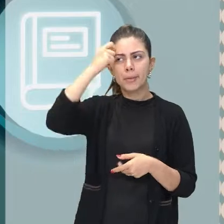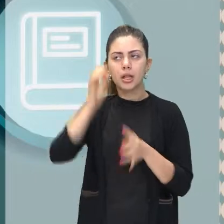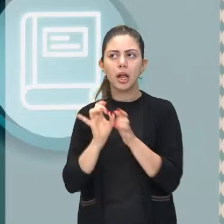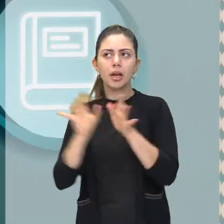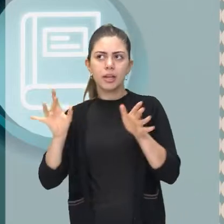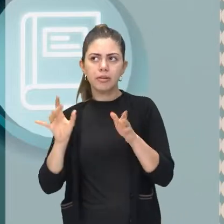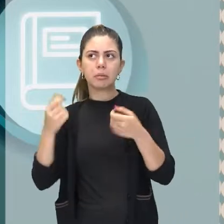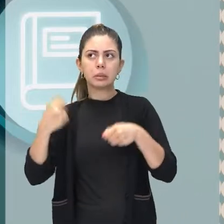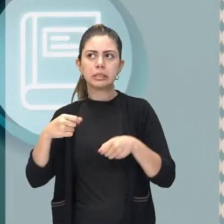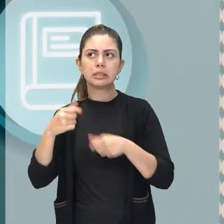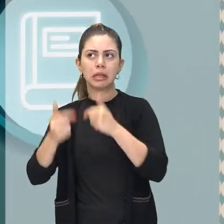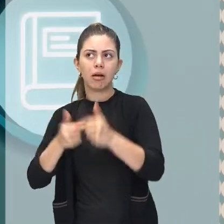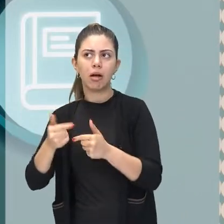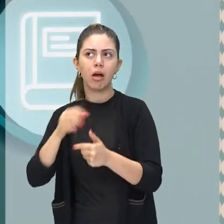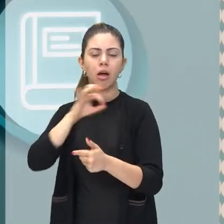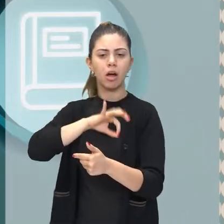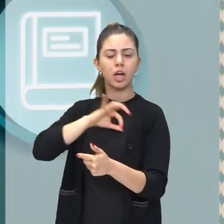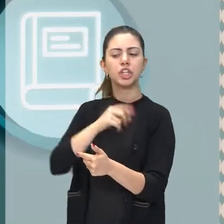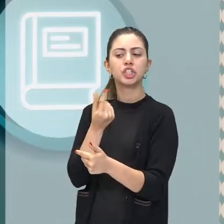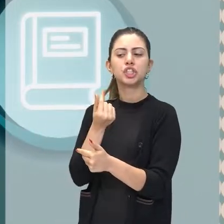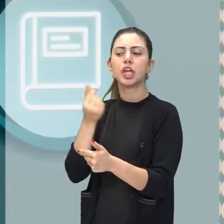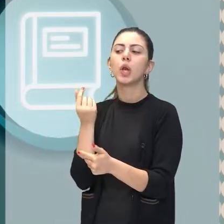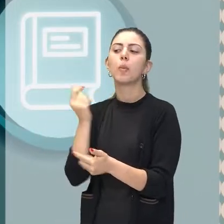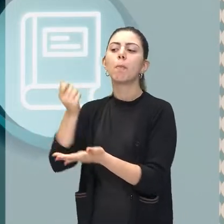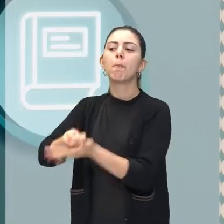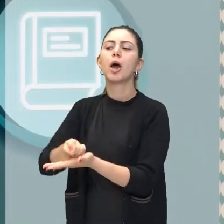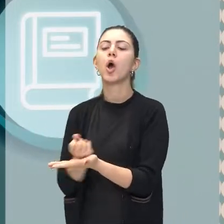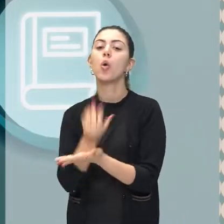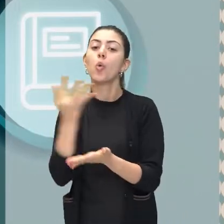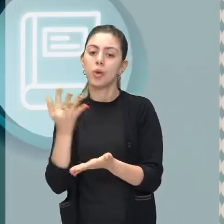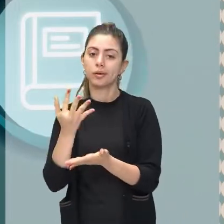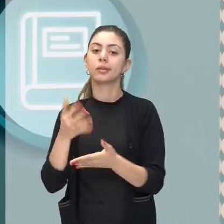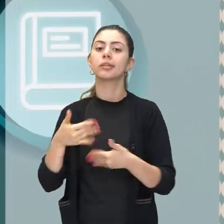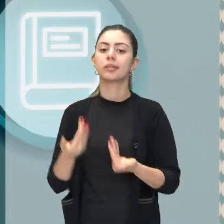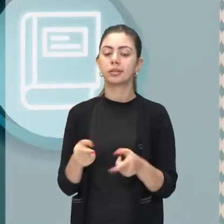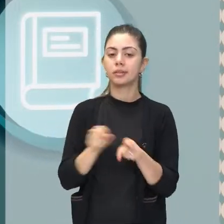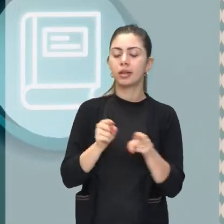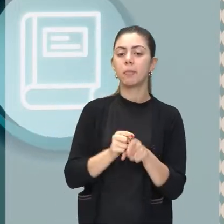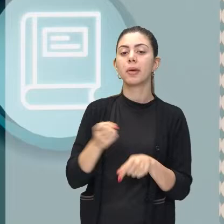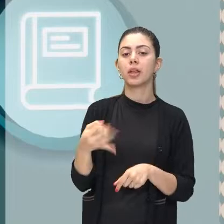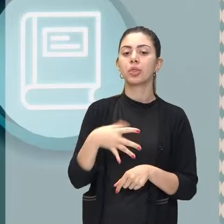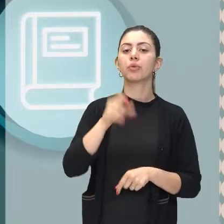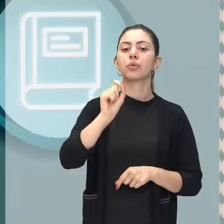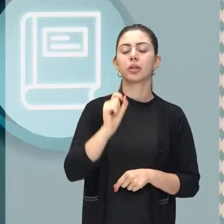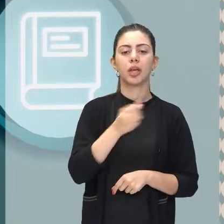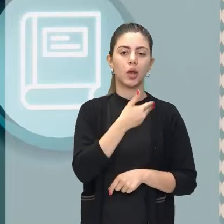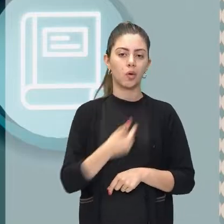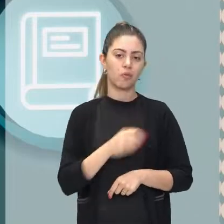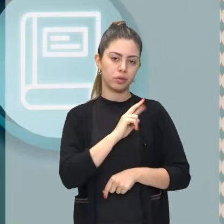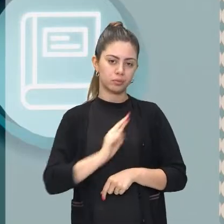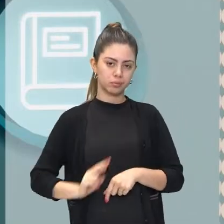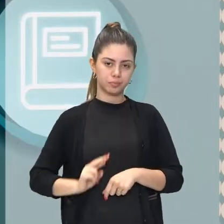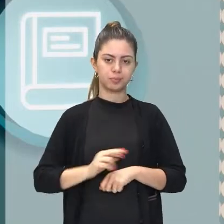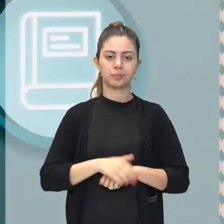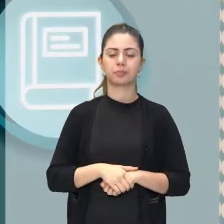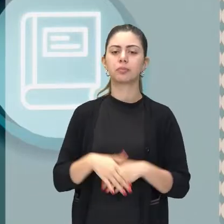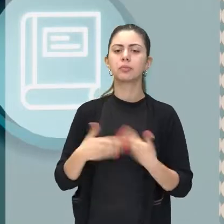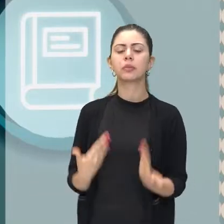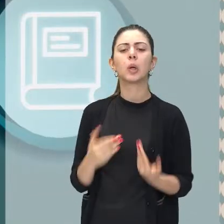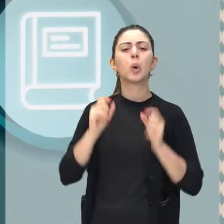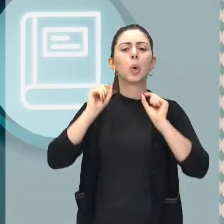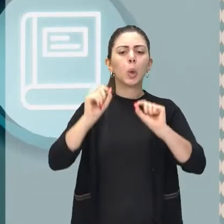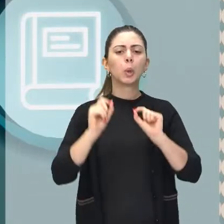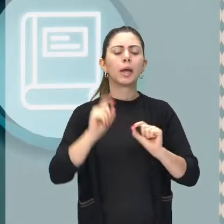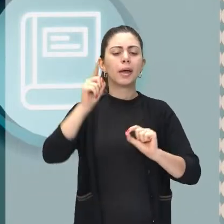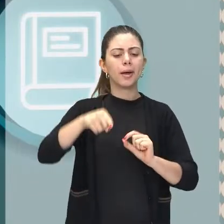receber. E receber quanto, né? Então, tinha que estipular isso aí e a implementação do regime republicano, certo? E aí, o que foi